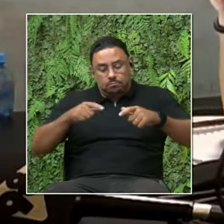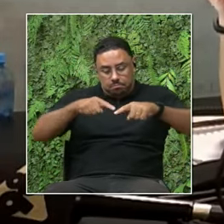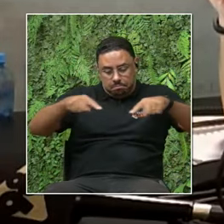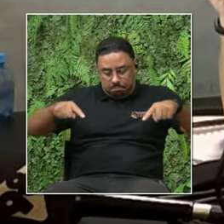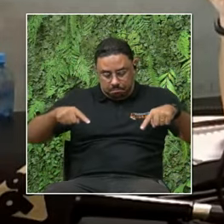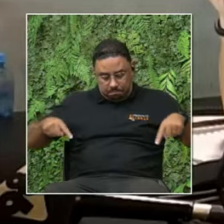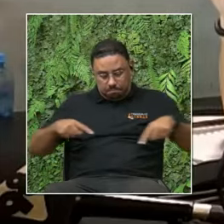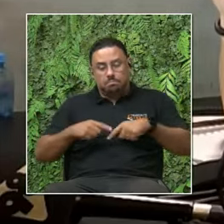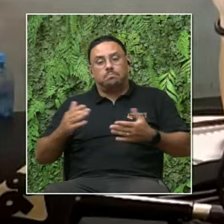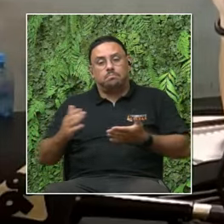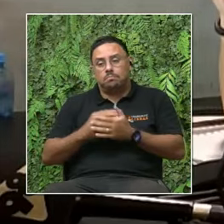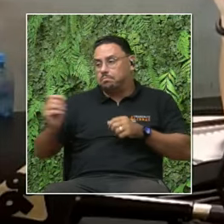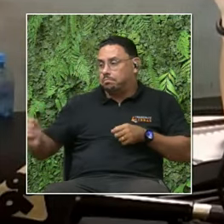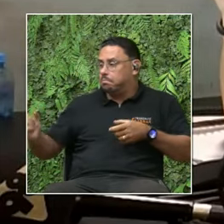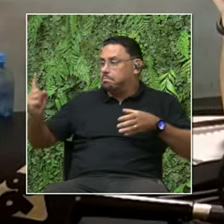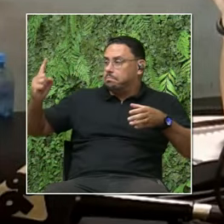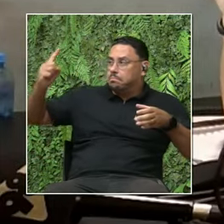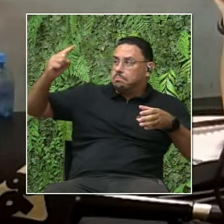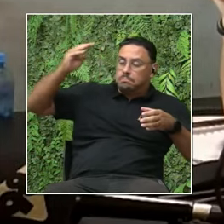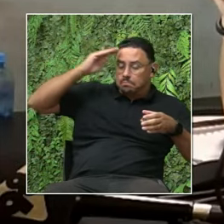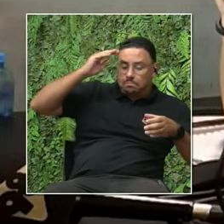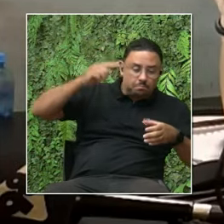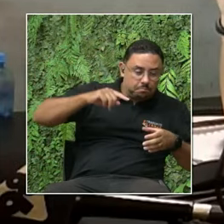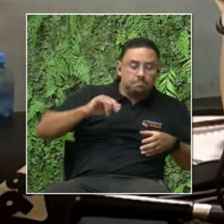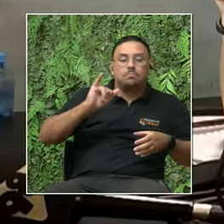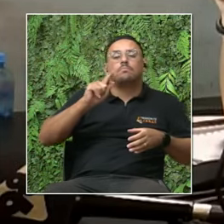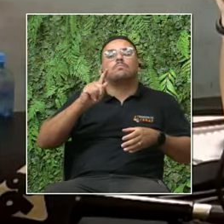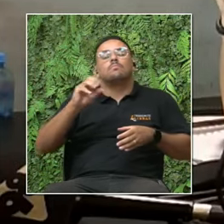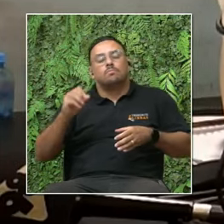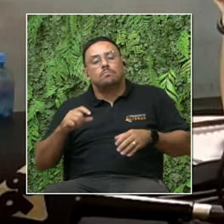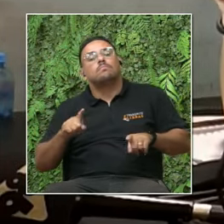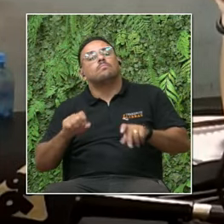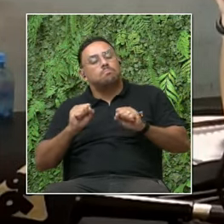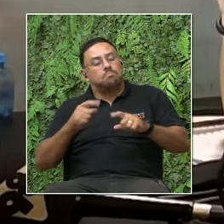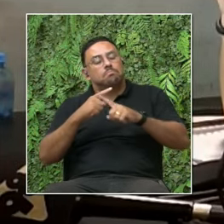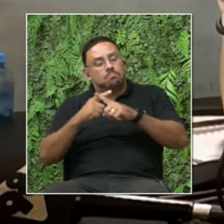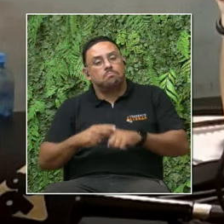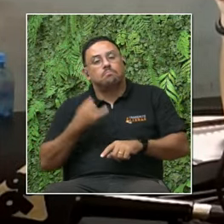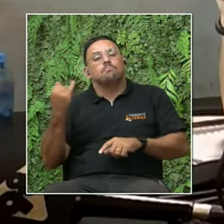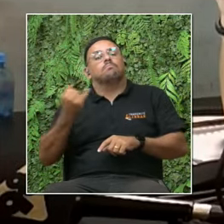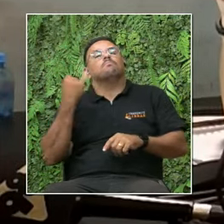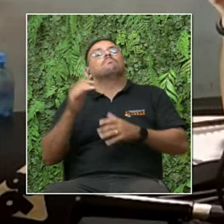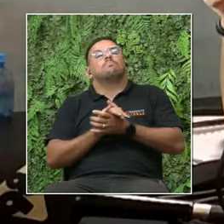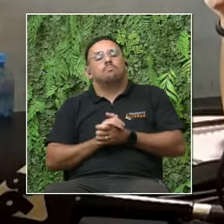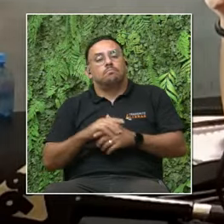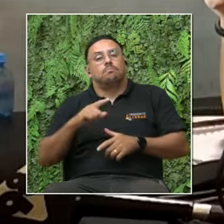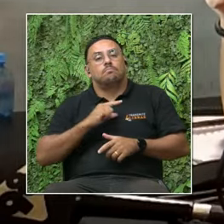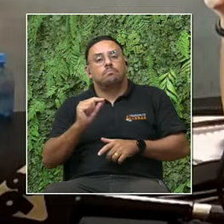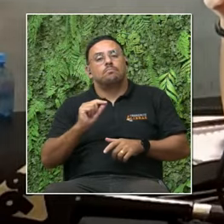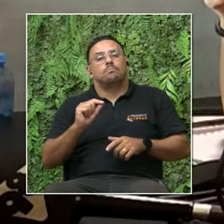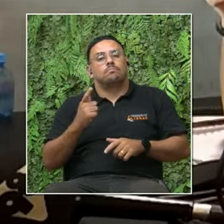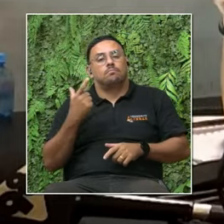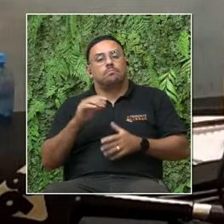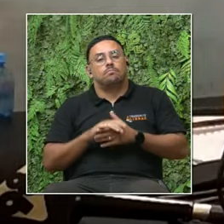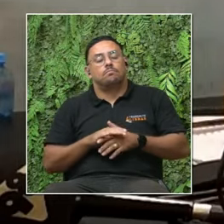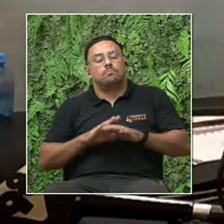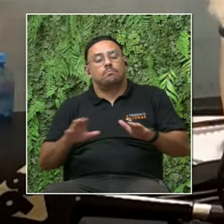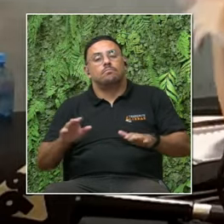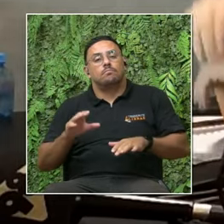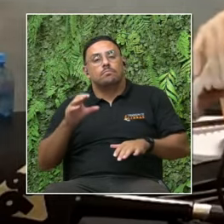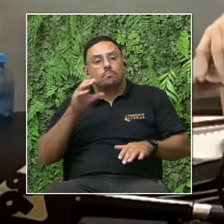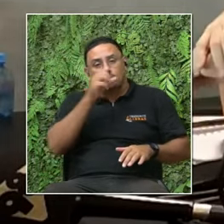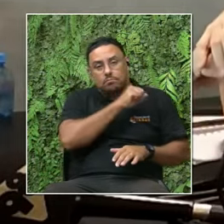cima né as bolas aéreas aí é pro Igor Rabelo jogar esse clássico é um jogador importante que tem esse recurso Ele não é